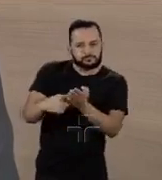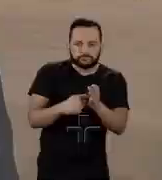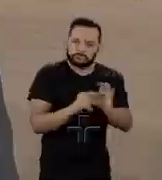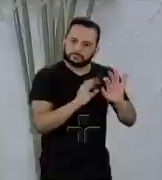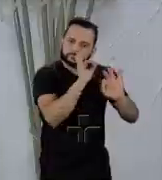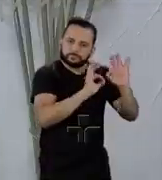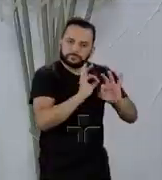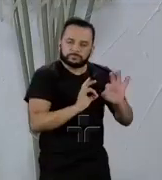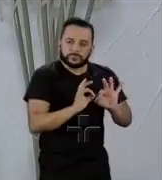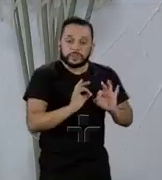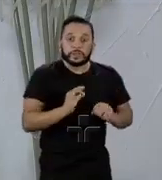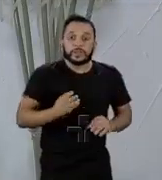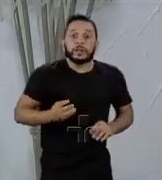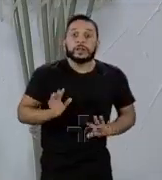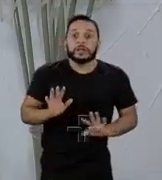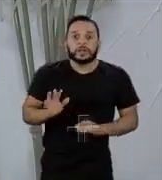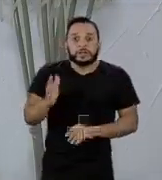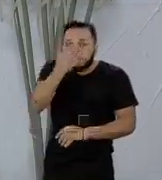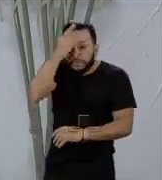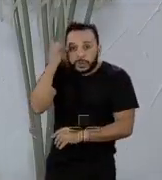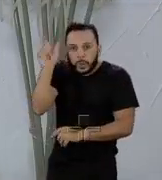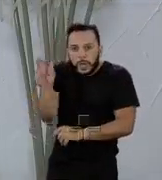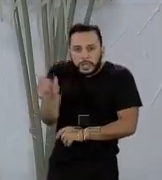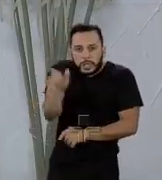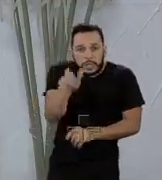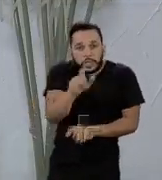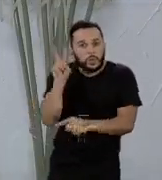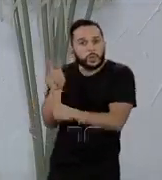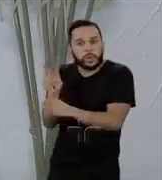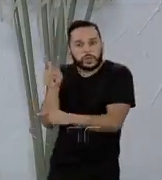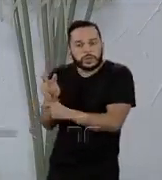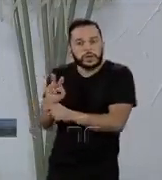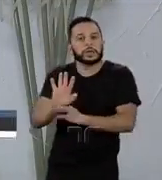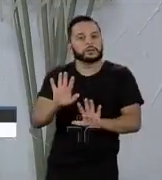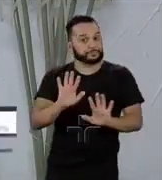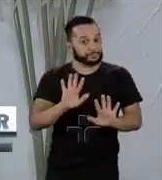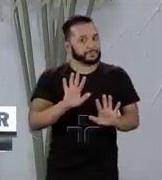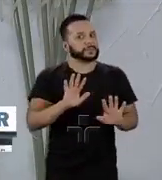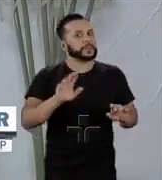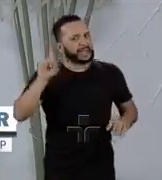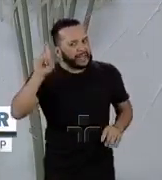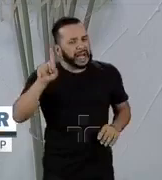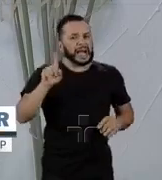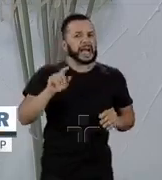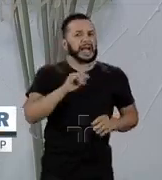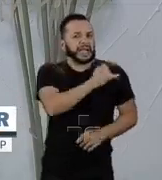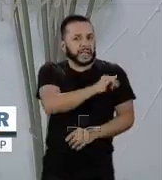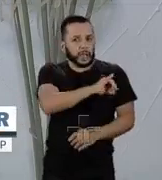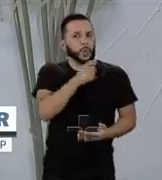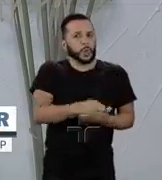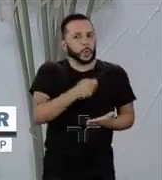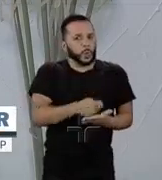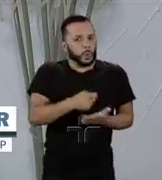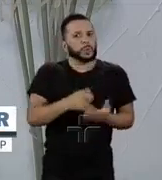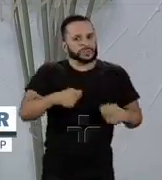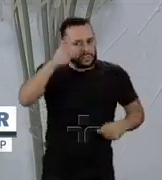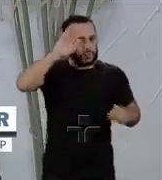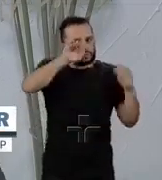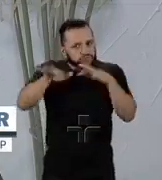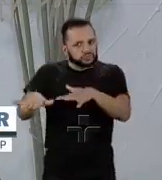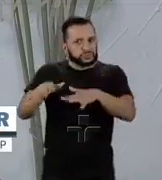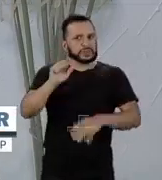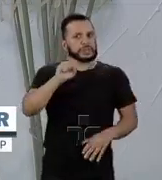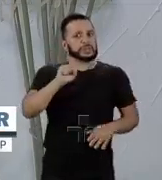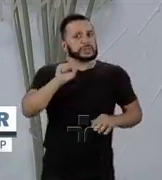poupar vidas. Obrigatoriamente precisava ser feito alguma coisa no Rio de Janeiro. Não dava para ficar da forma que está, né? As